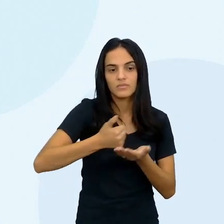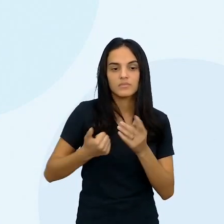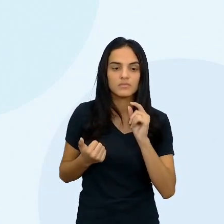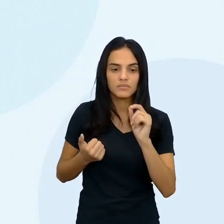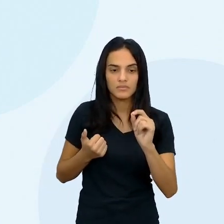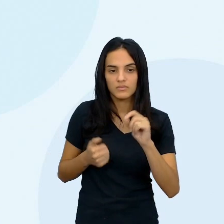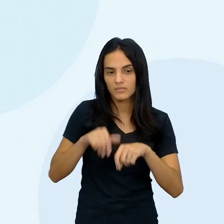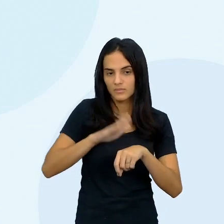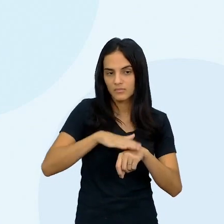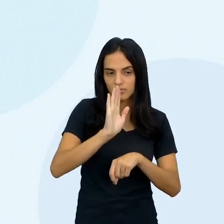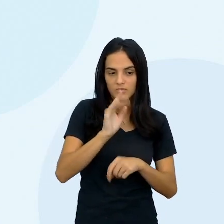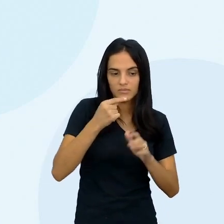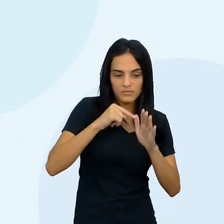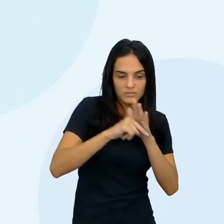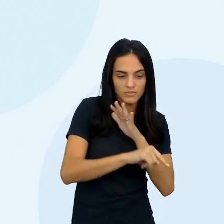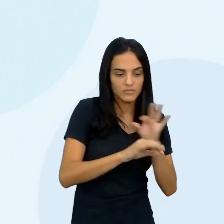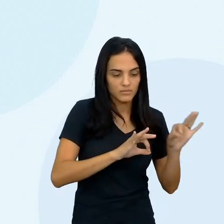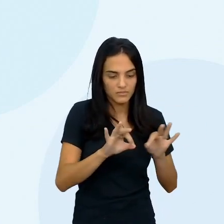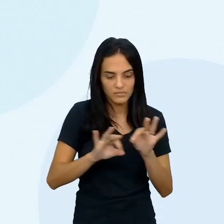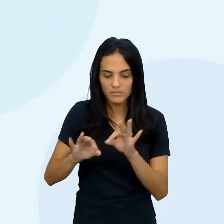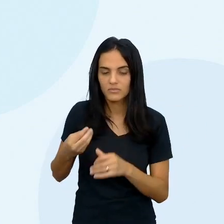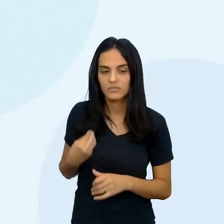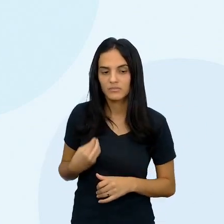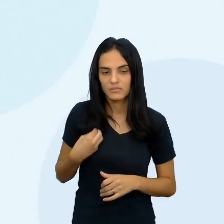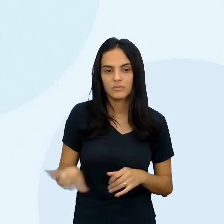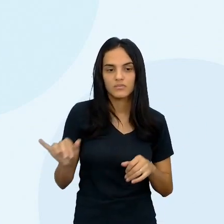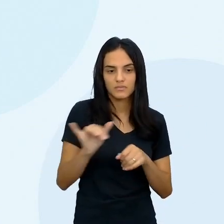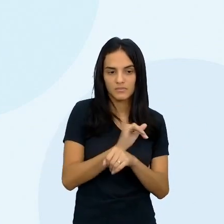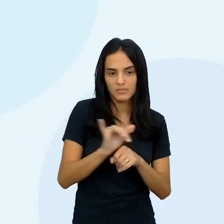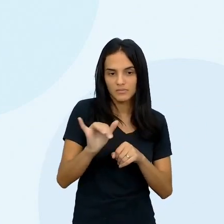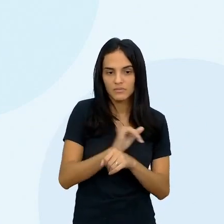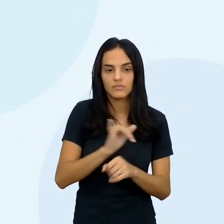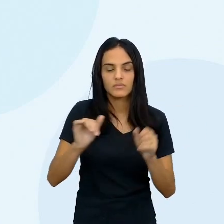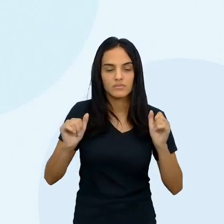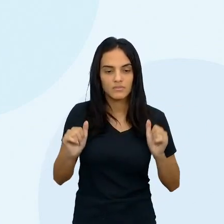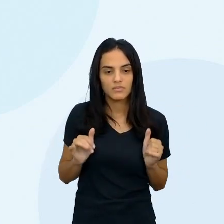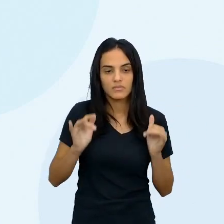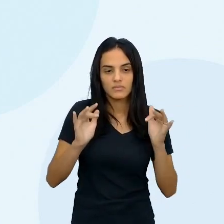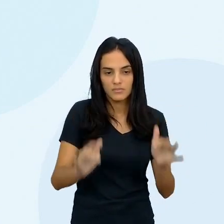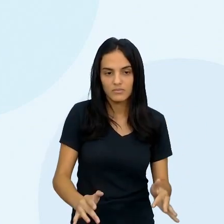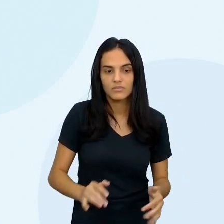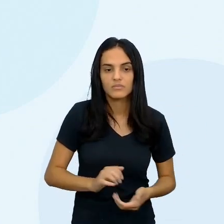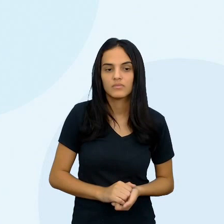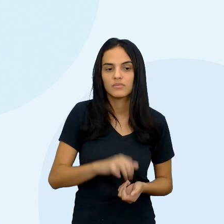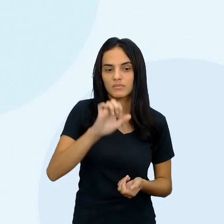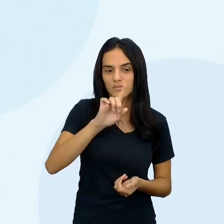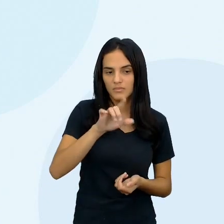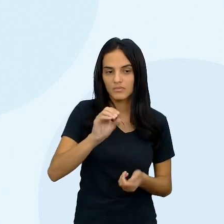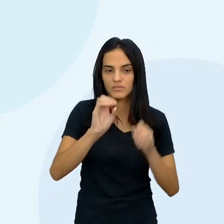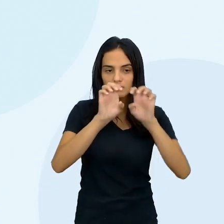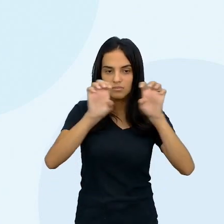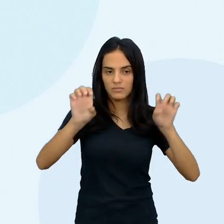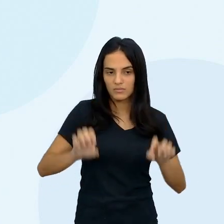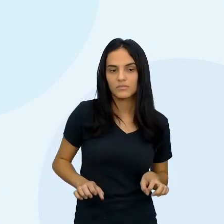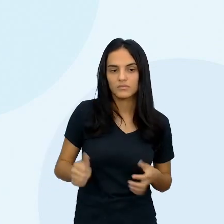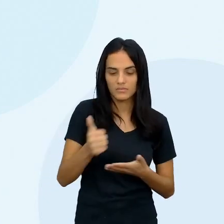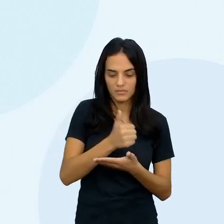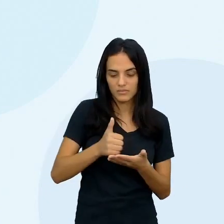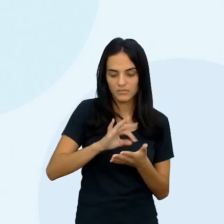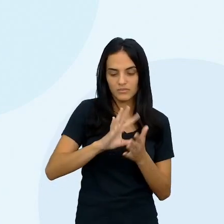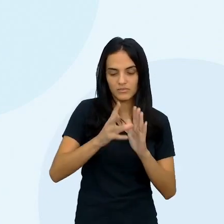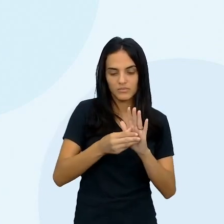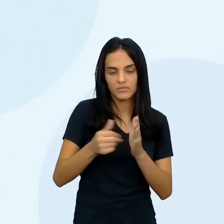mais internamente, o projeto de vida, as metodologias ativas, os eixos estruturantes e a formação